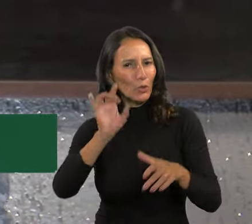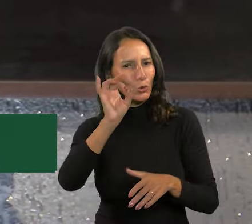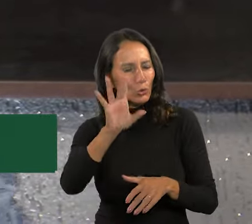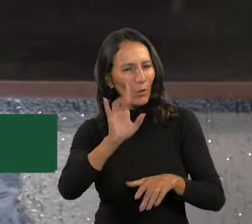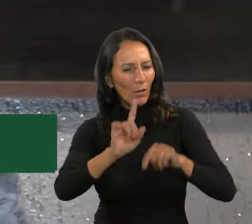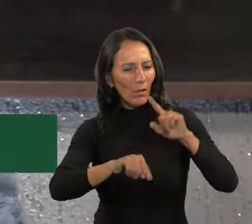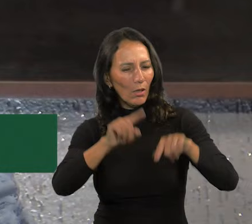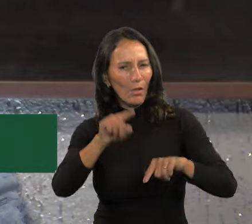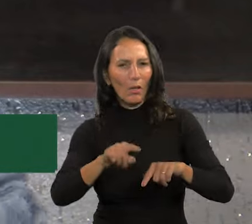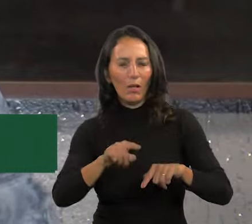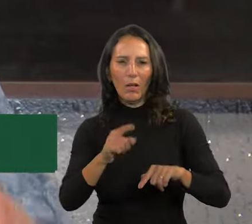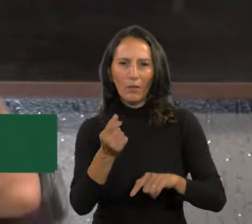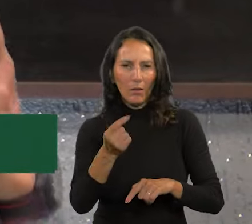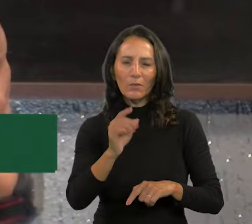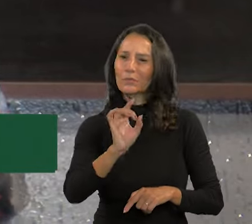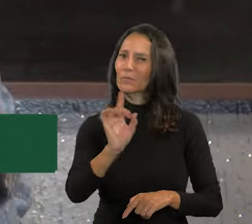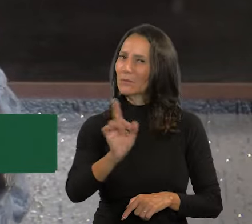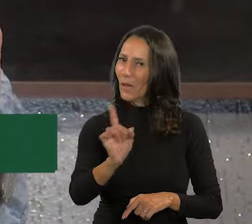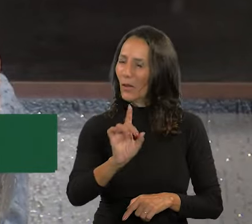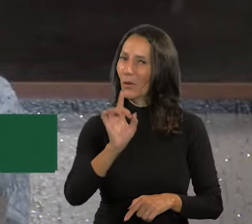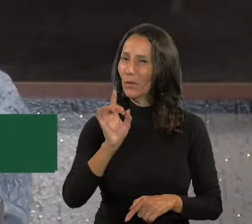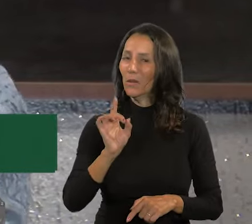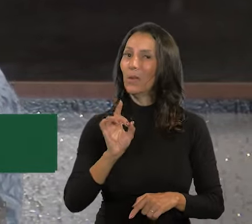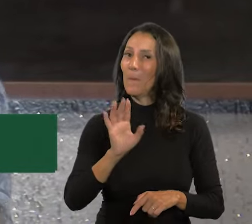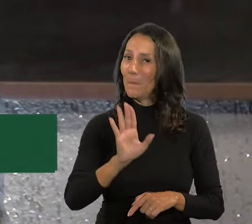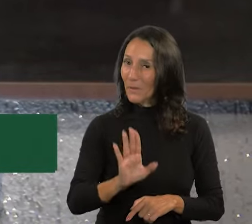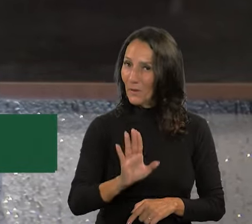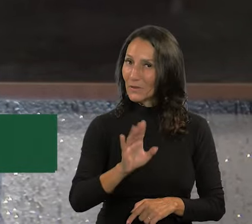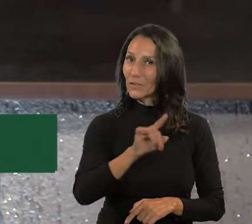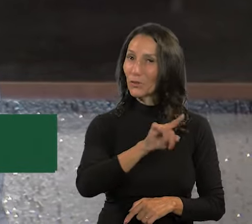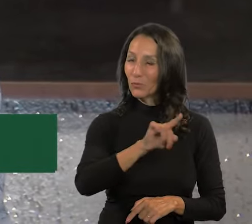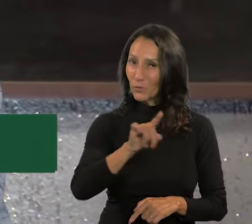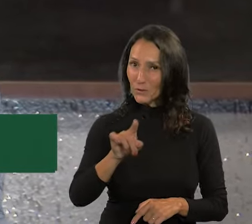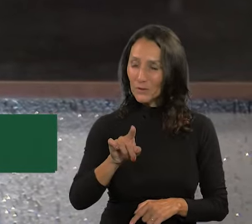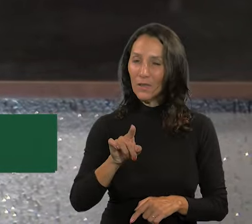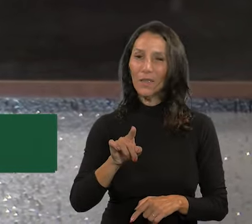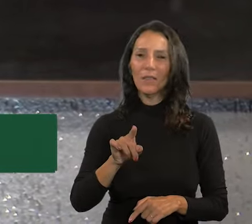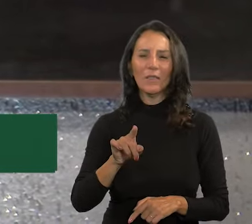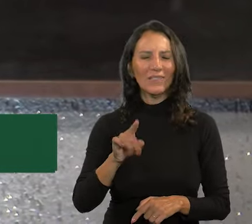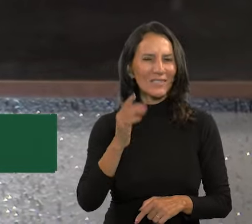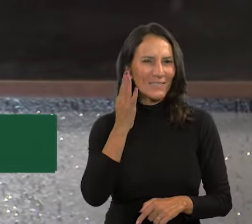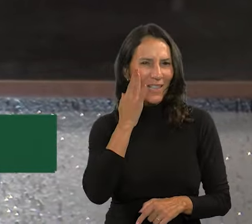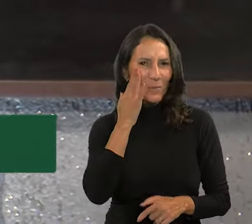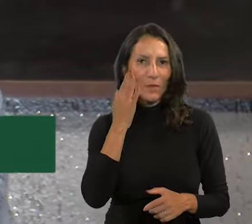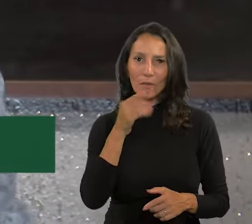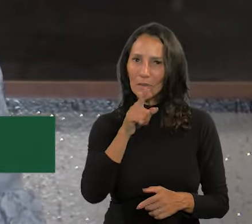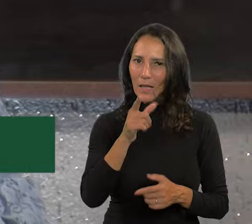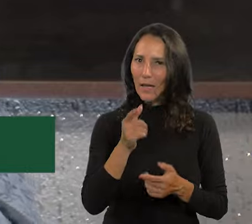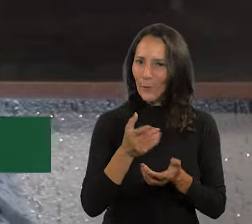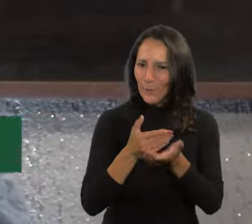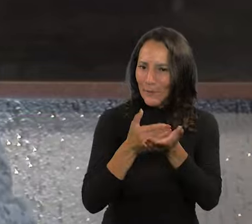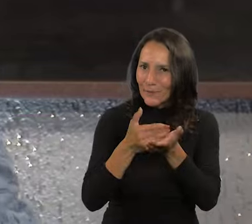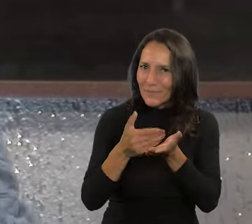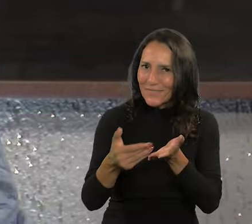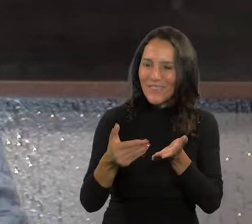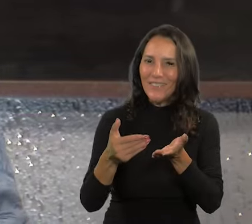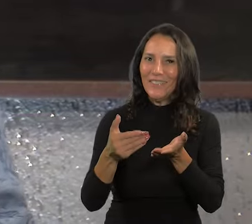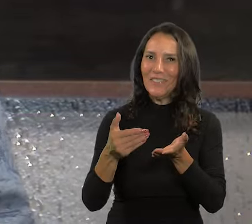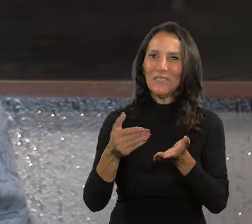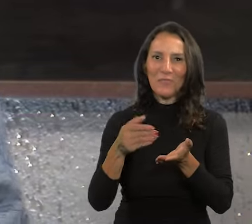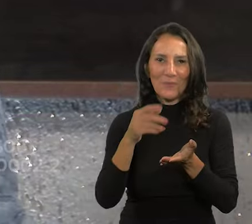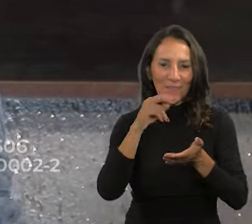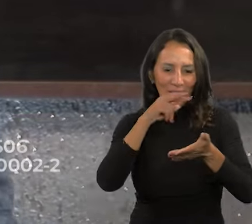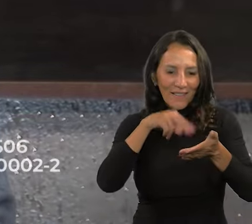a seguir o Evangelho, a pregar, esses congressos que tem aqui na igreja, você vai ouvir ali os filhos de